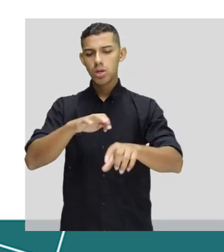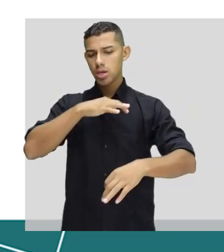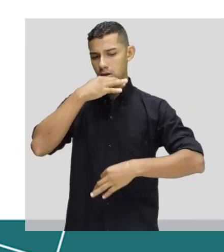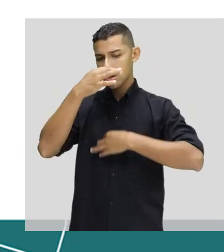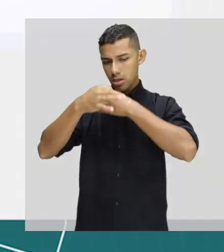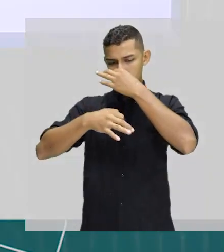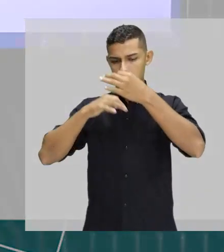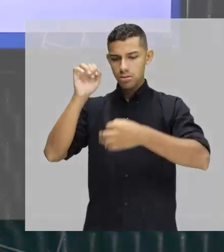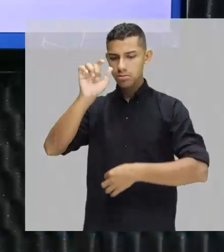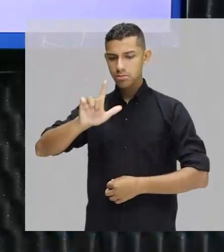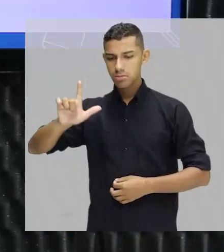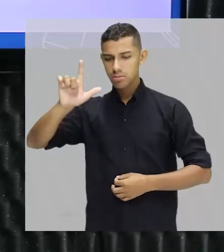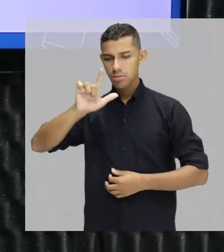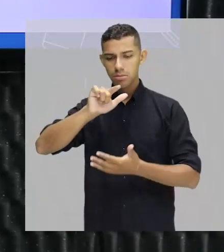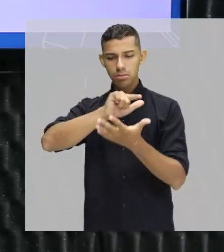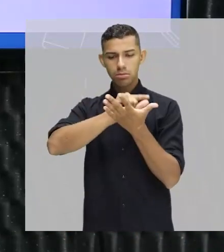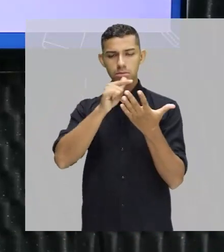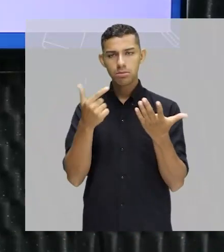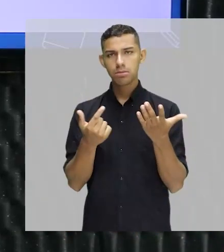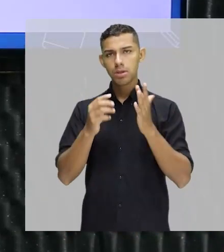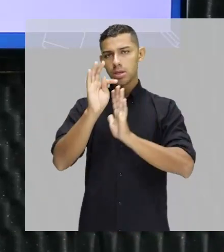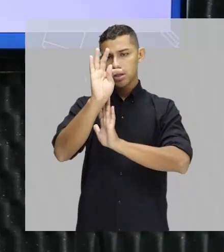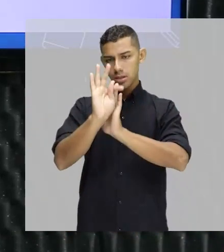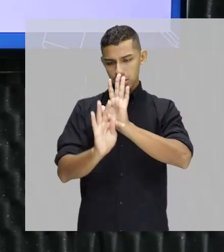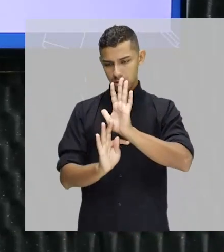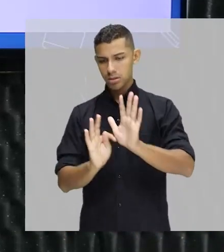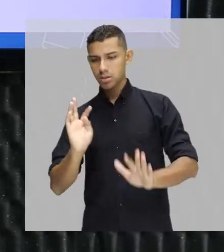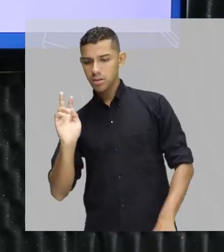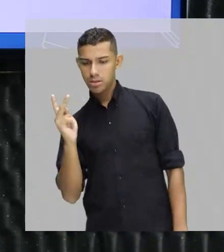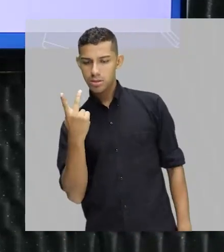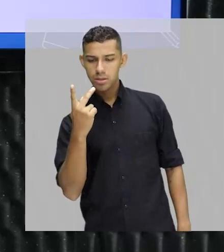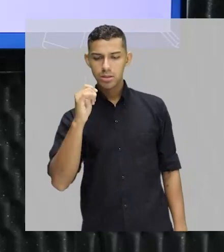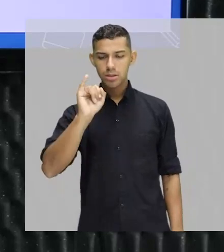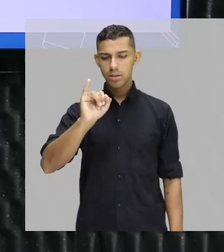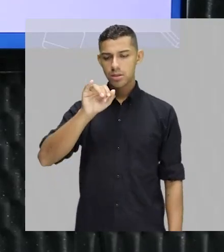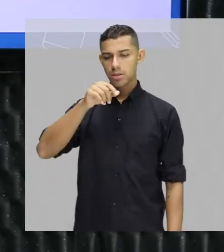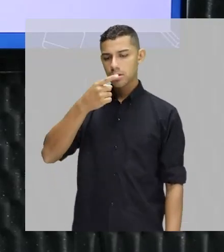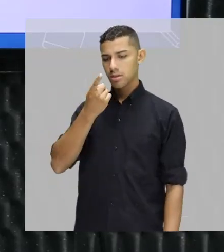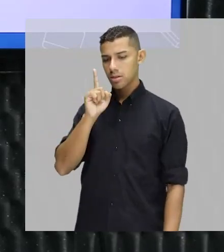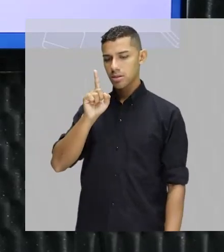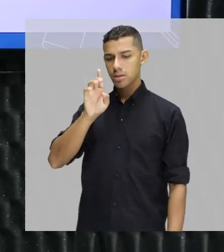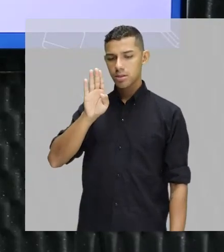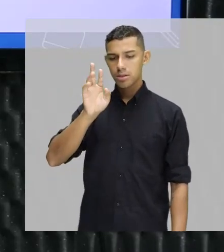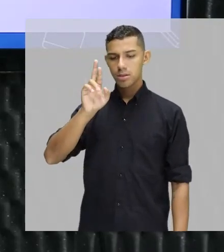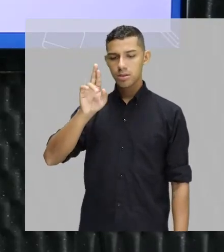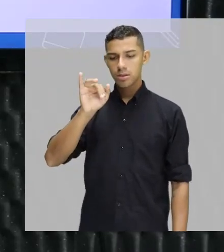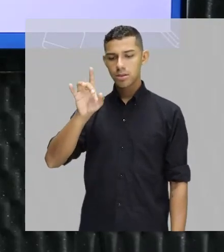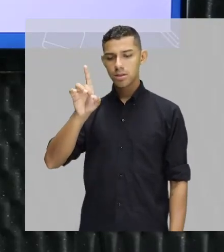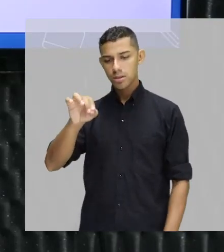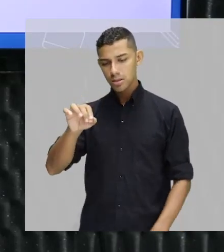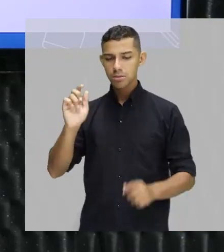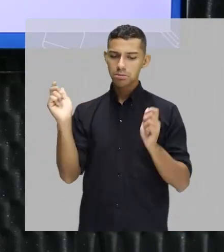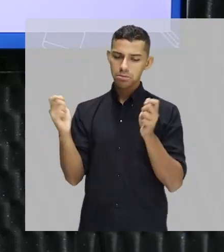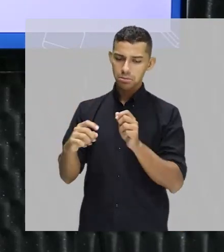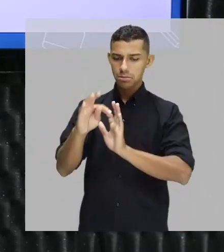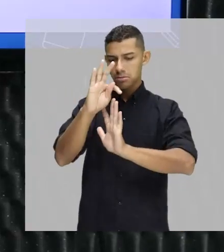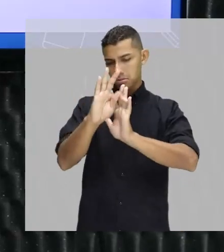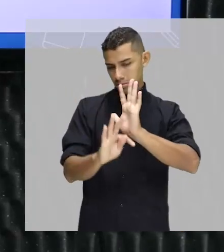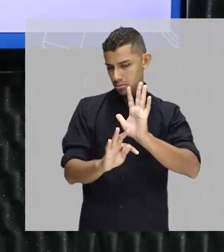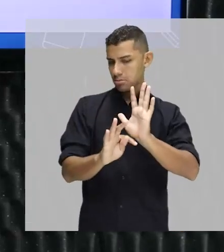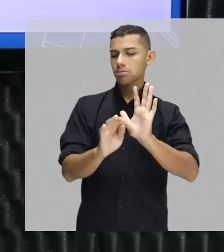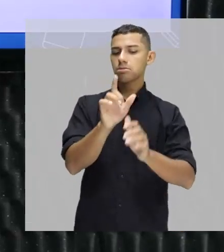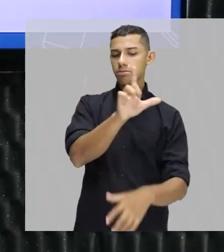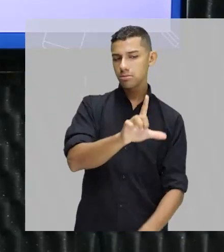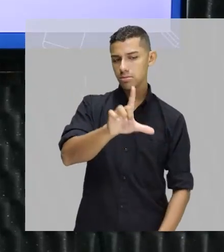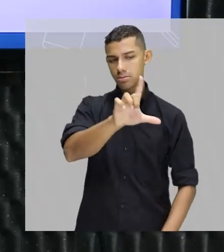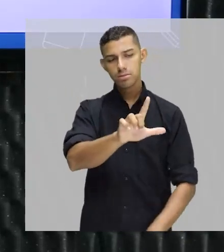tem o texto híbrido, né? Por quê? Porque ele permeia aí tanto o literário quanto também